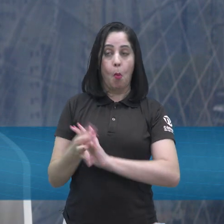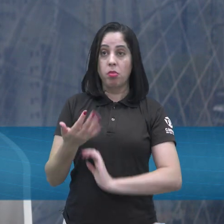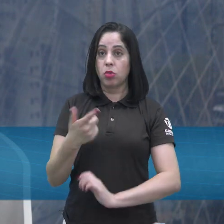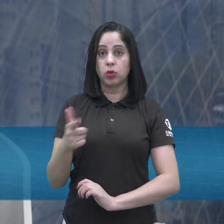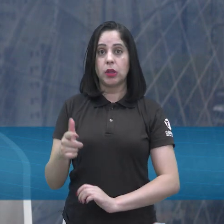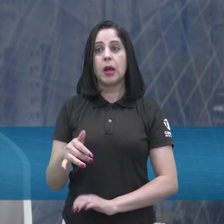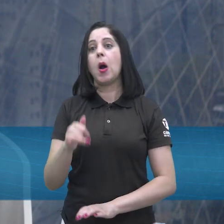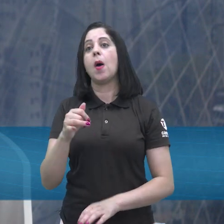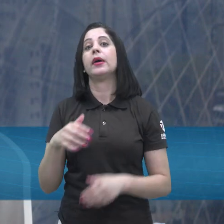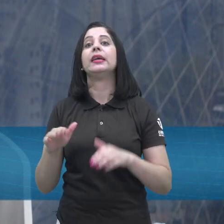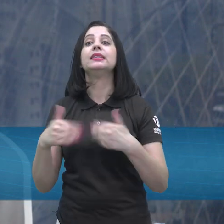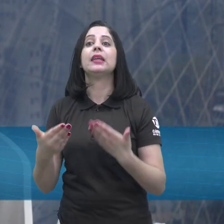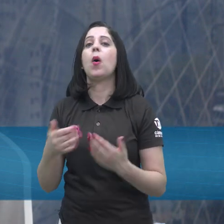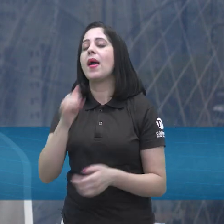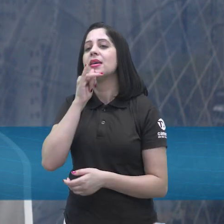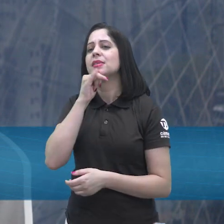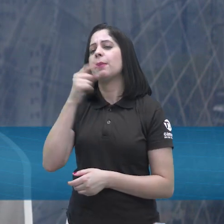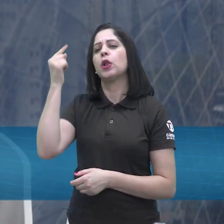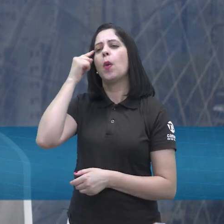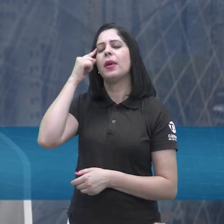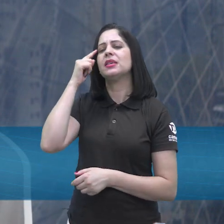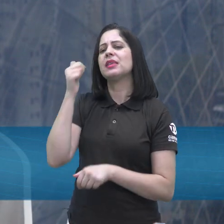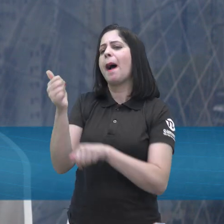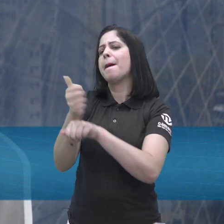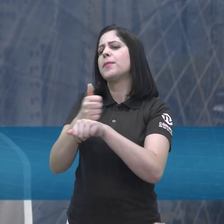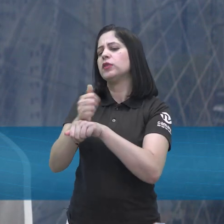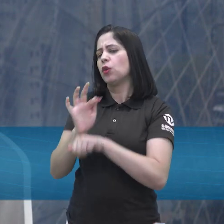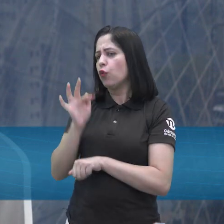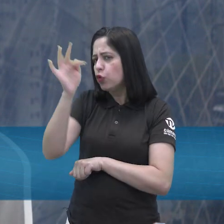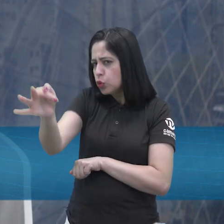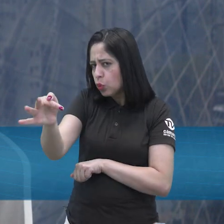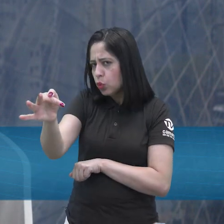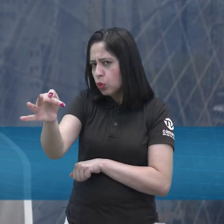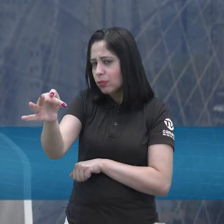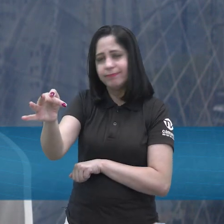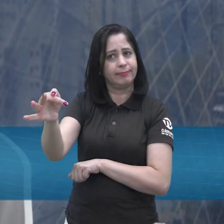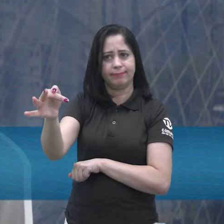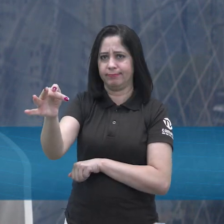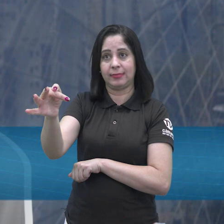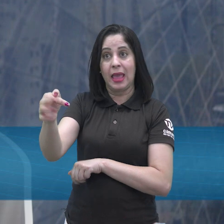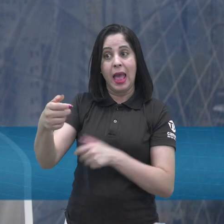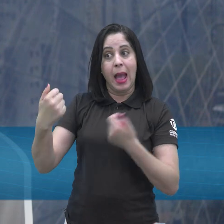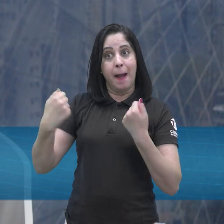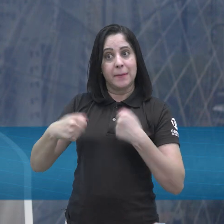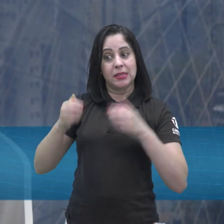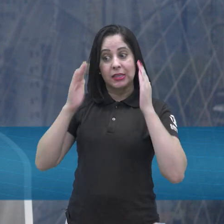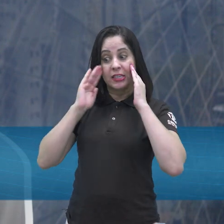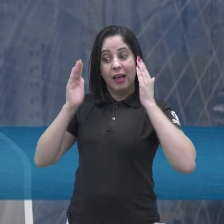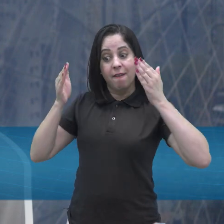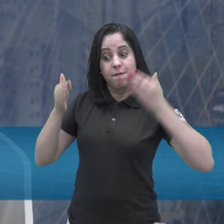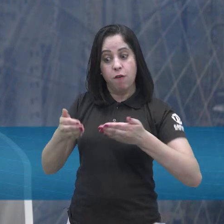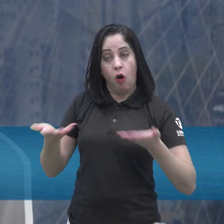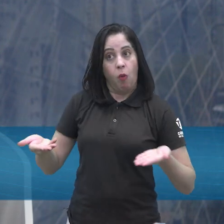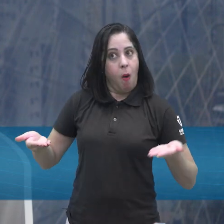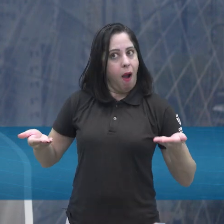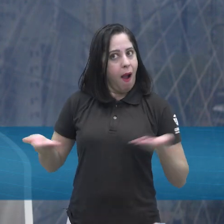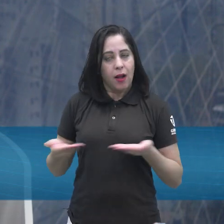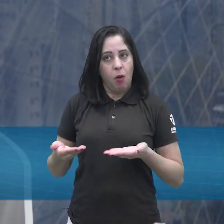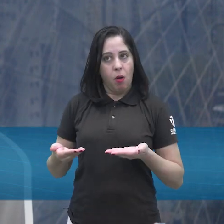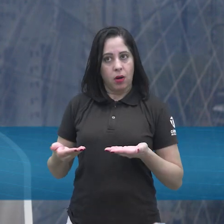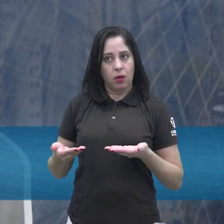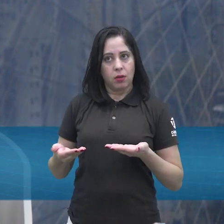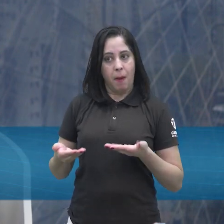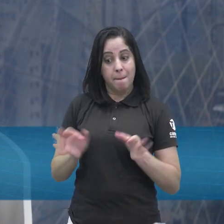Então, quando você vem falar para mim da profissão do futuro, eu falo a profissão do futuro, ela é hoje, ela é o presente, nós já estamos formando para esse